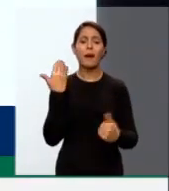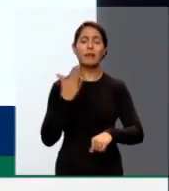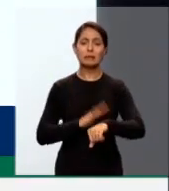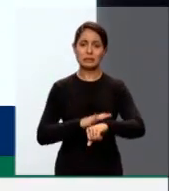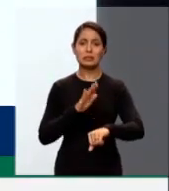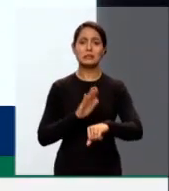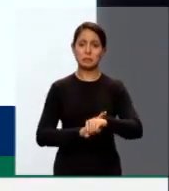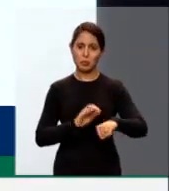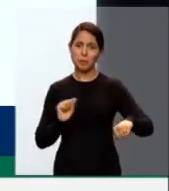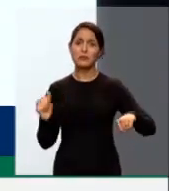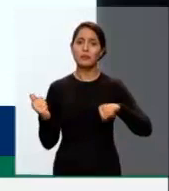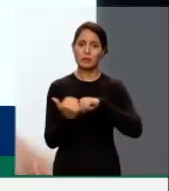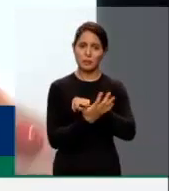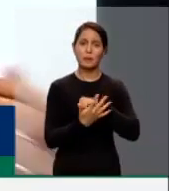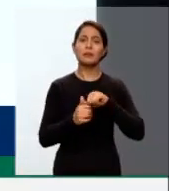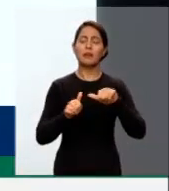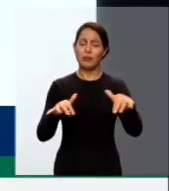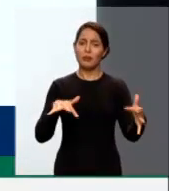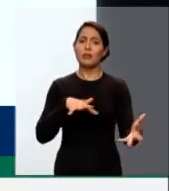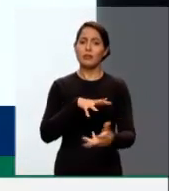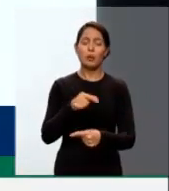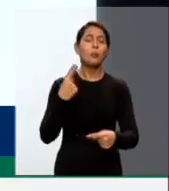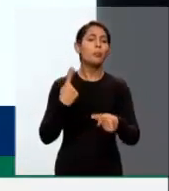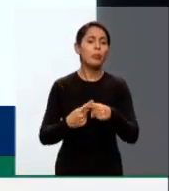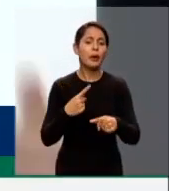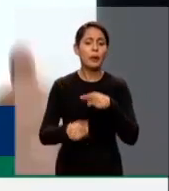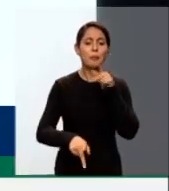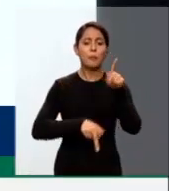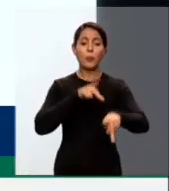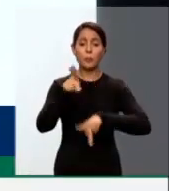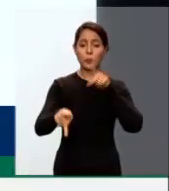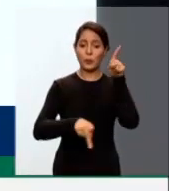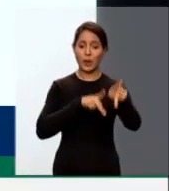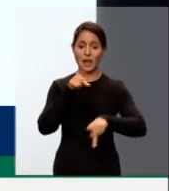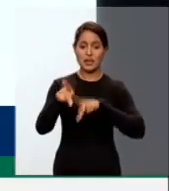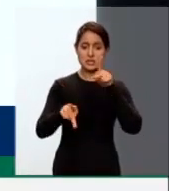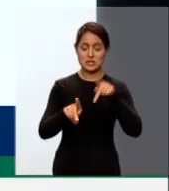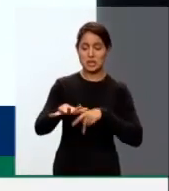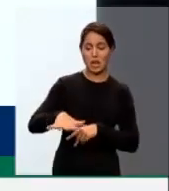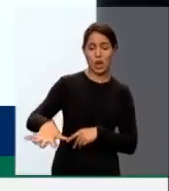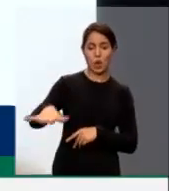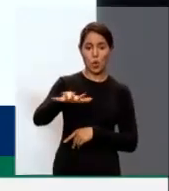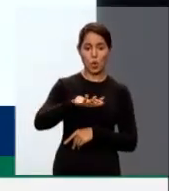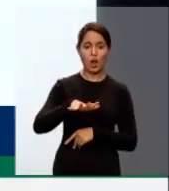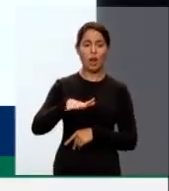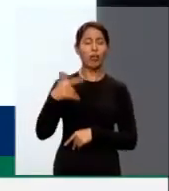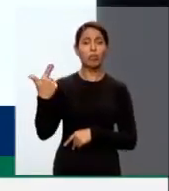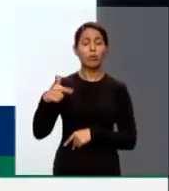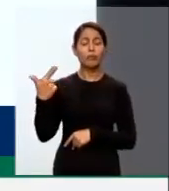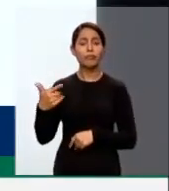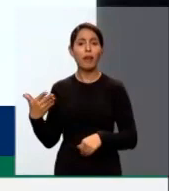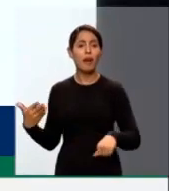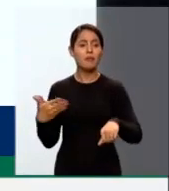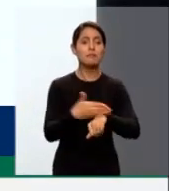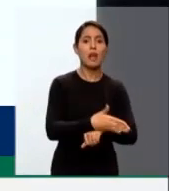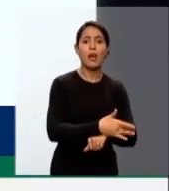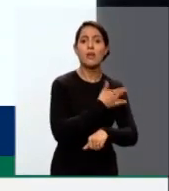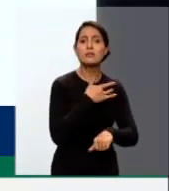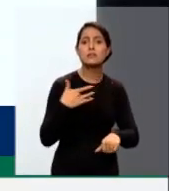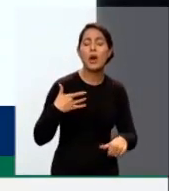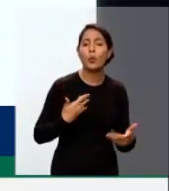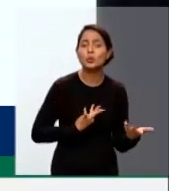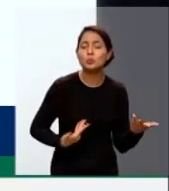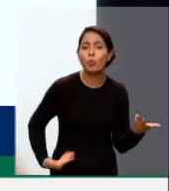pandemia, porque é a população que tem menos acesso à saúde pública, menos acesso a emprego, menos